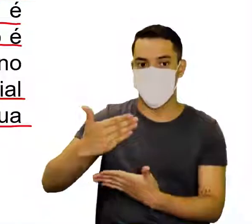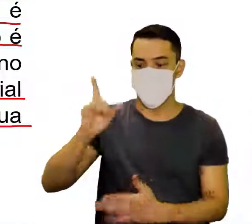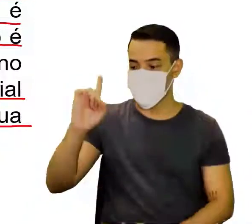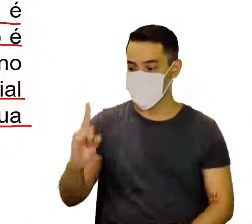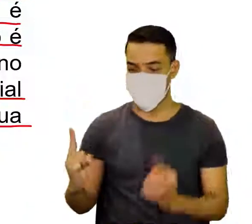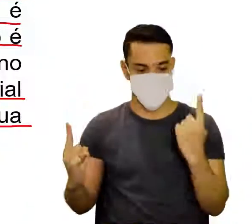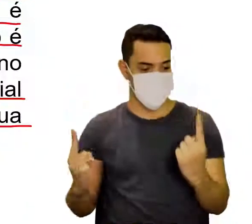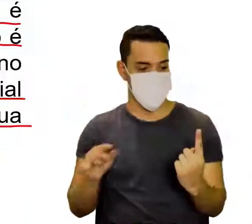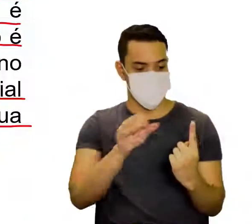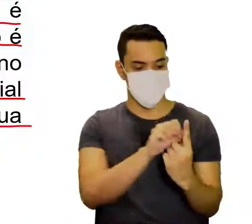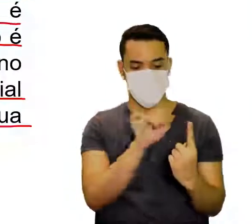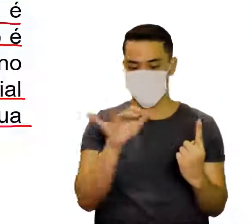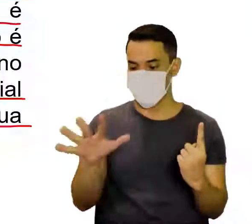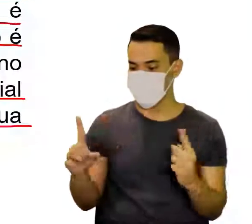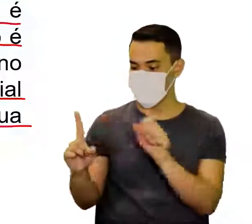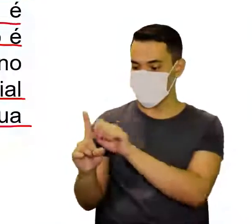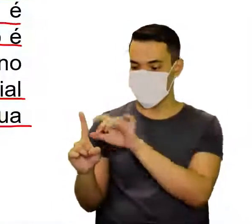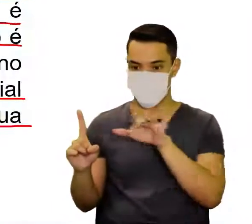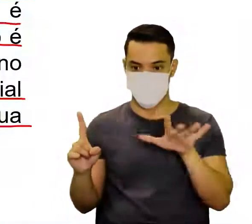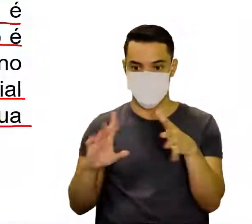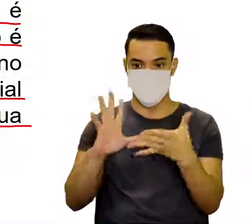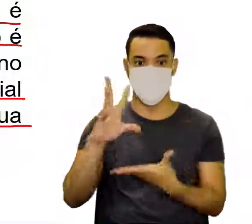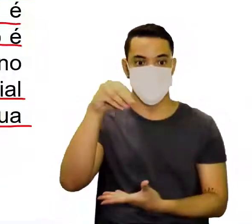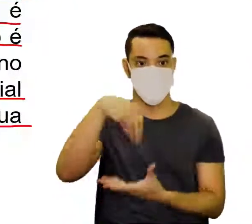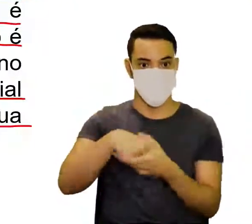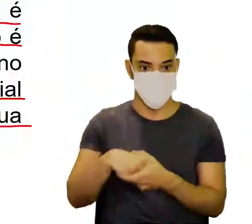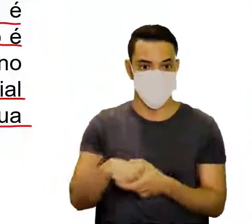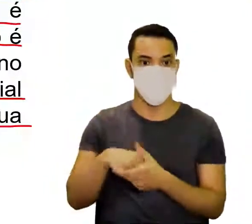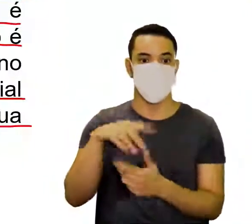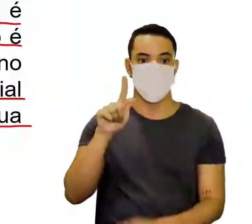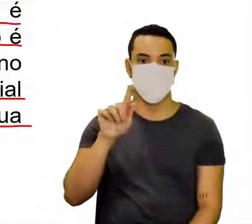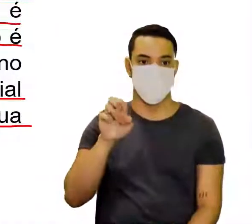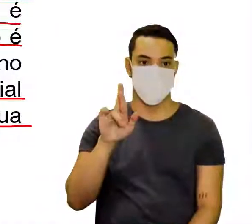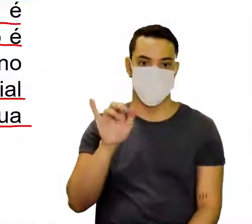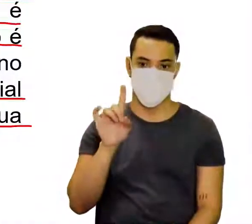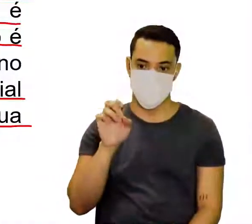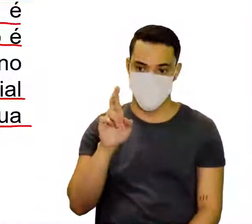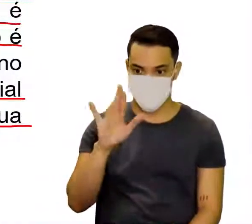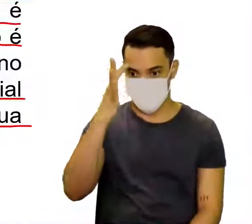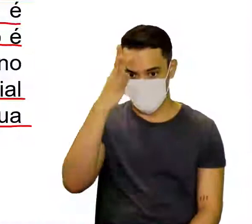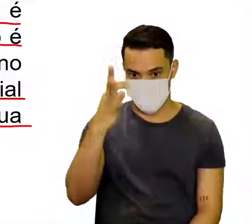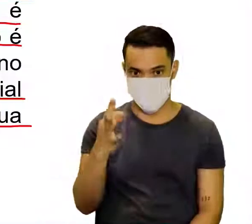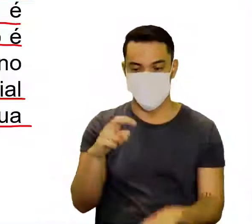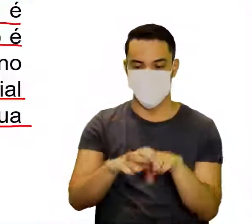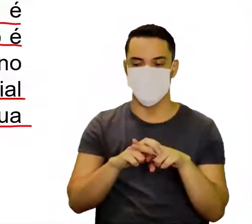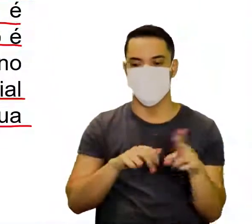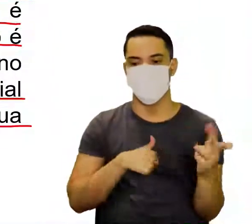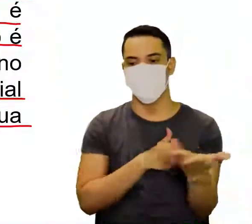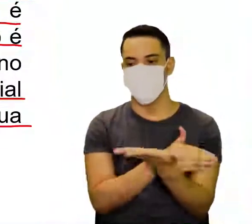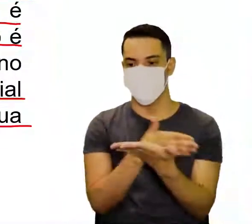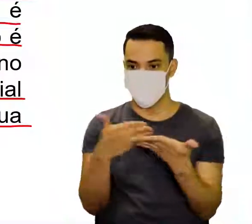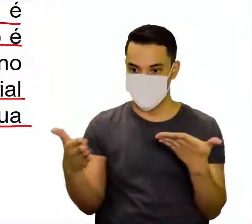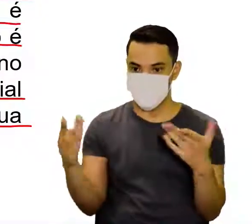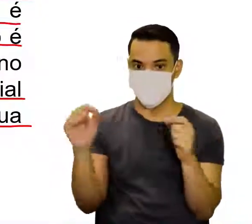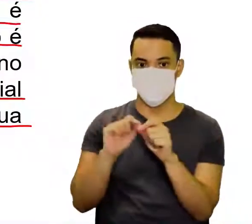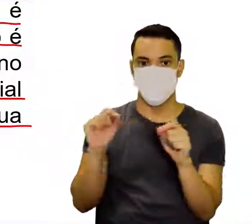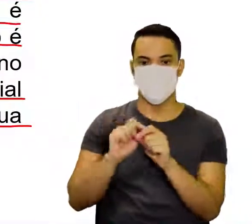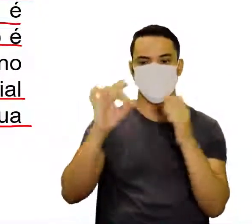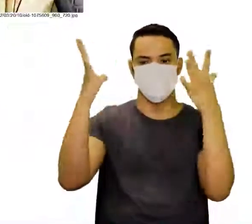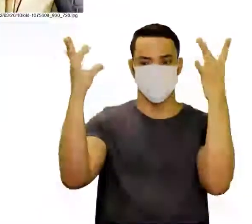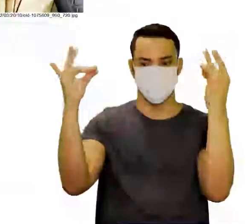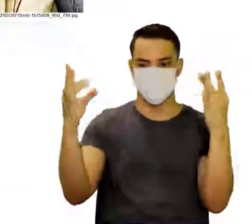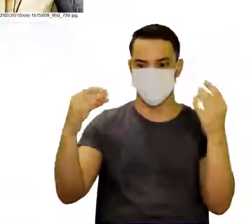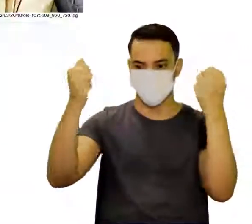pontos existentes aí no nosso gerador. Entendido, pessoal? Então aqui é para a gente começar a nossa